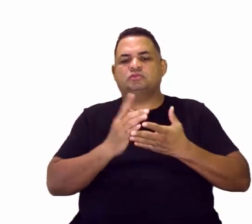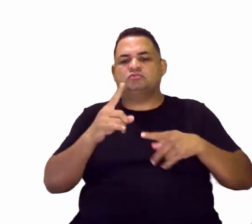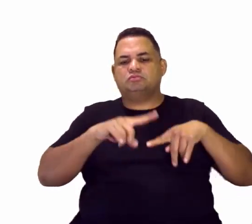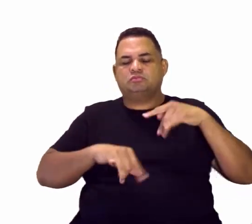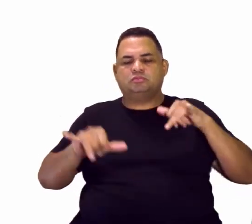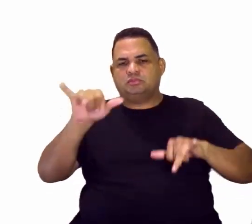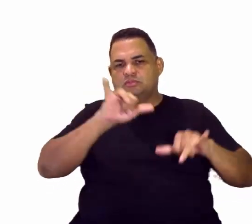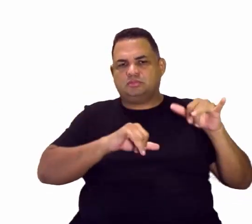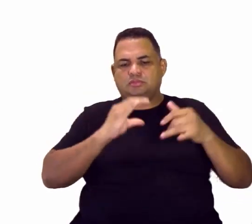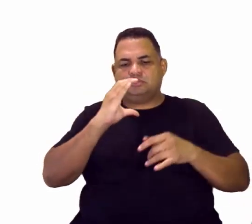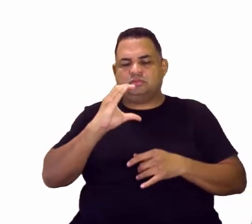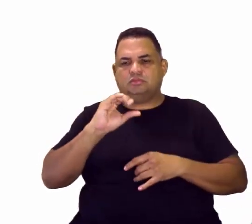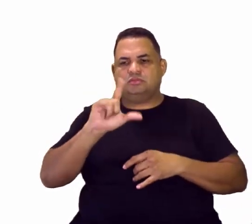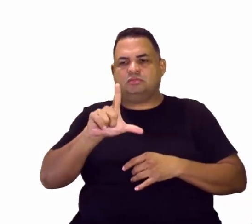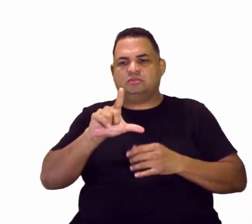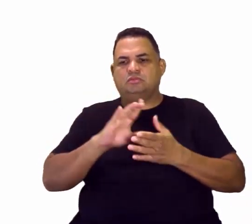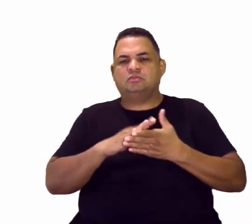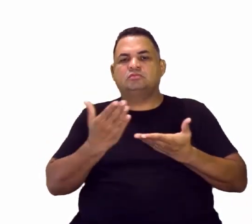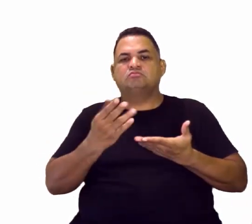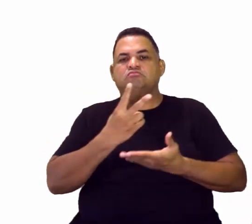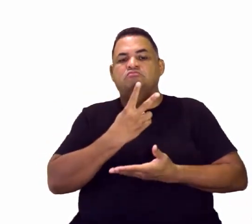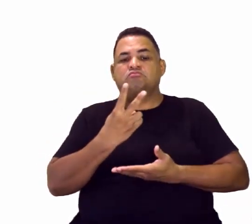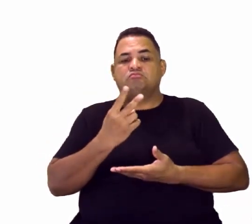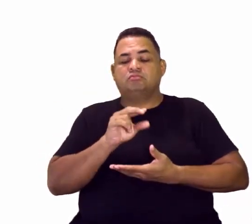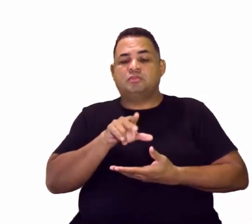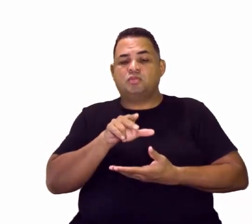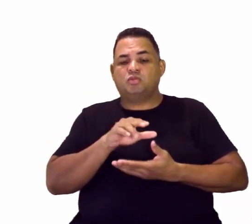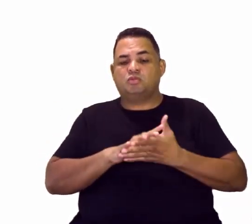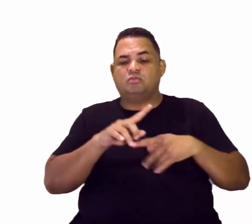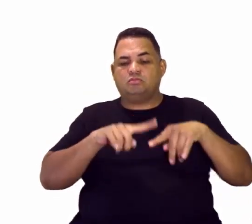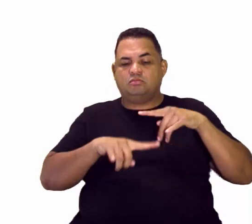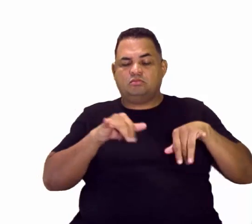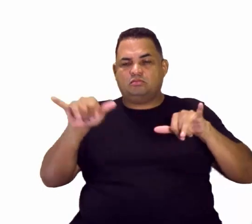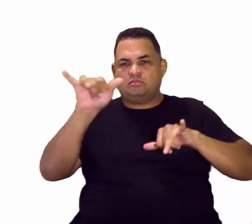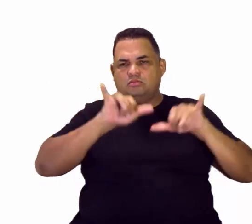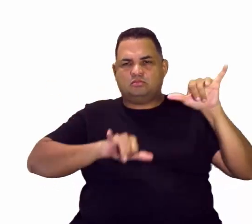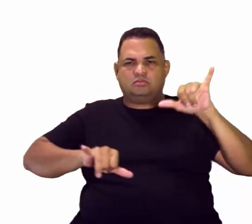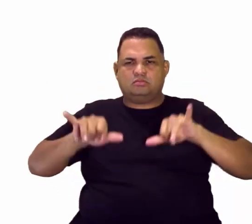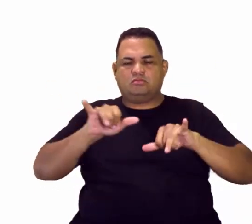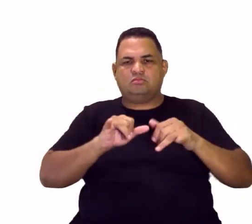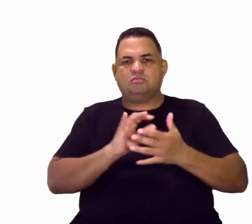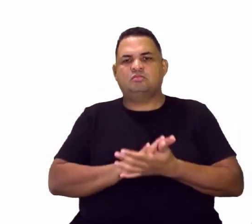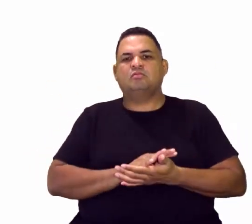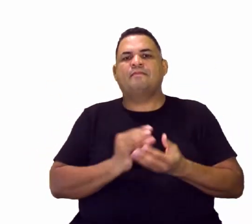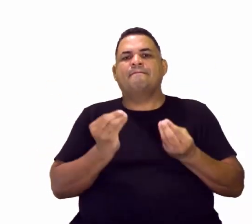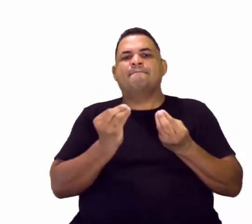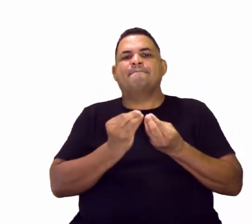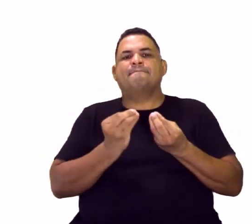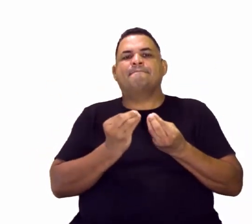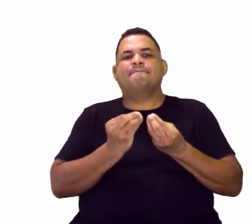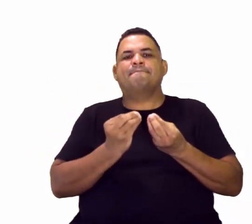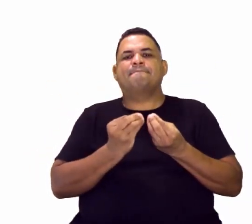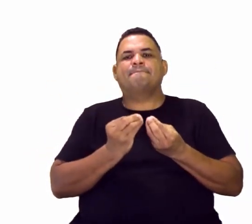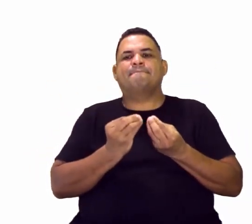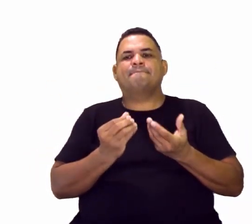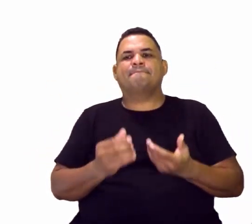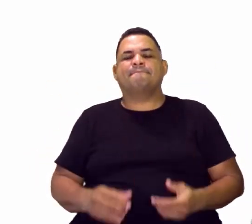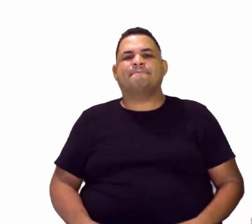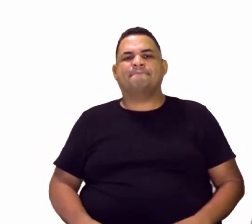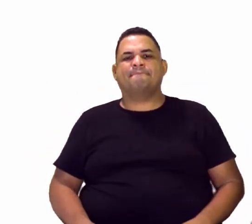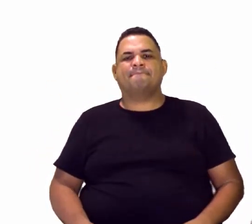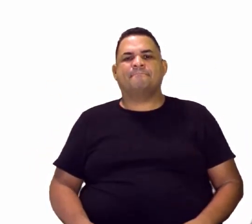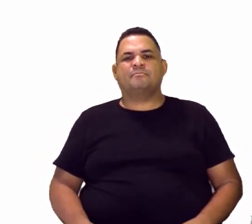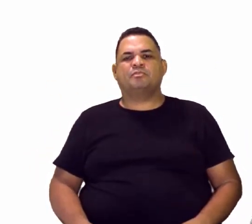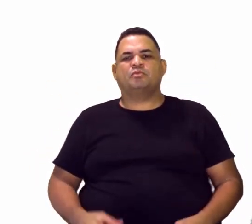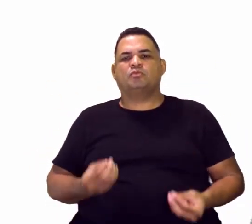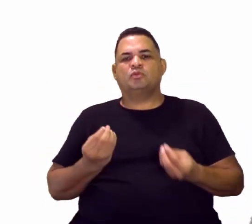cloro. E como eles são do mesmo elemento químico, uma molécula, olha só,